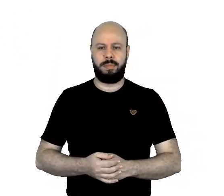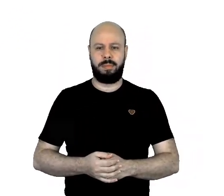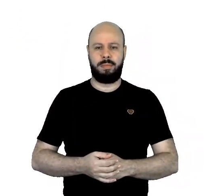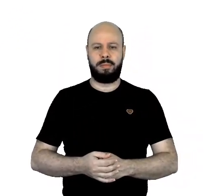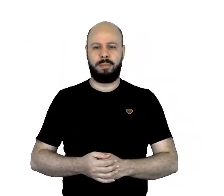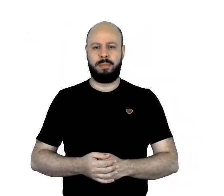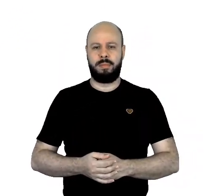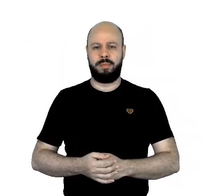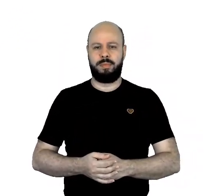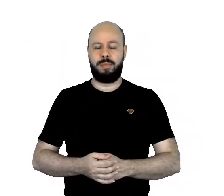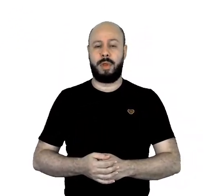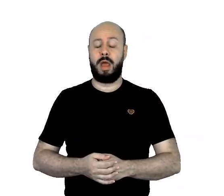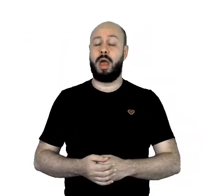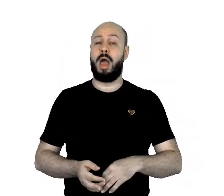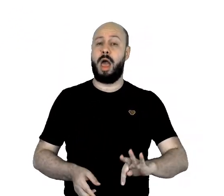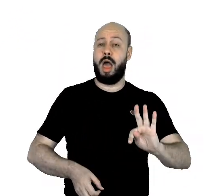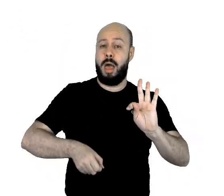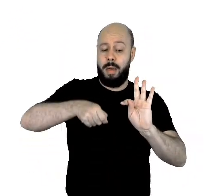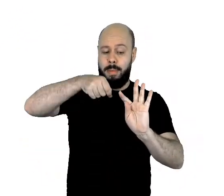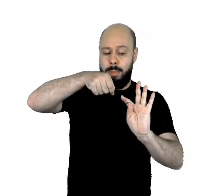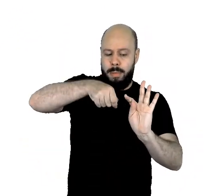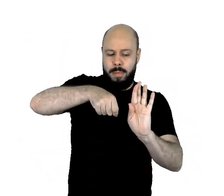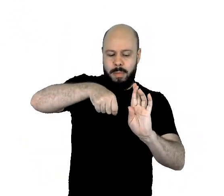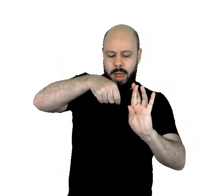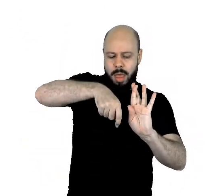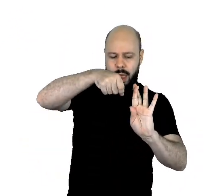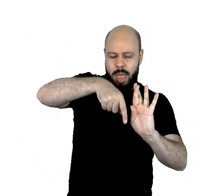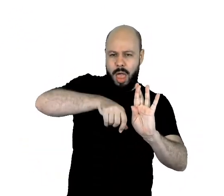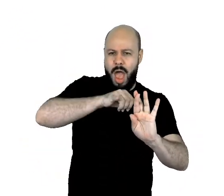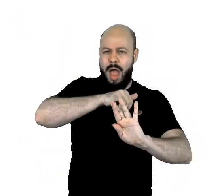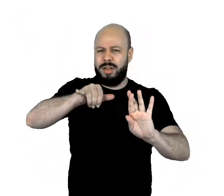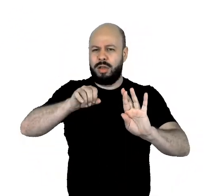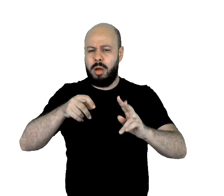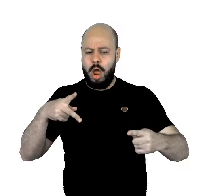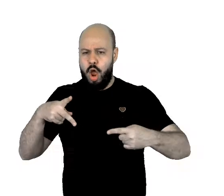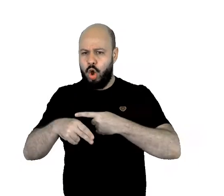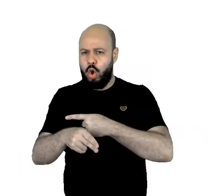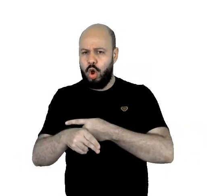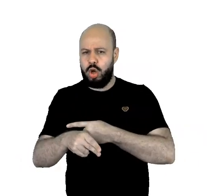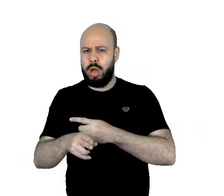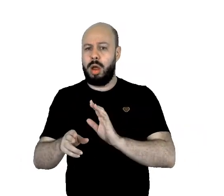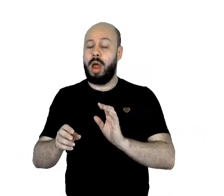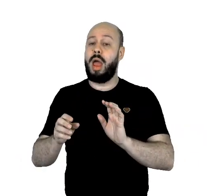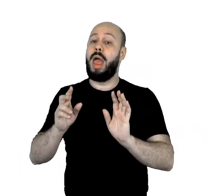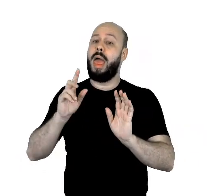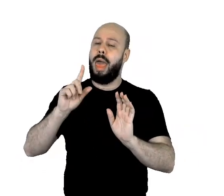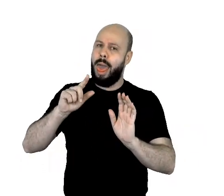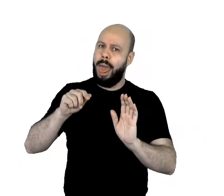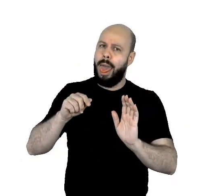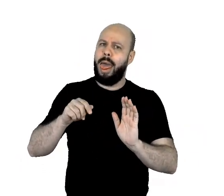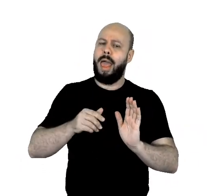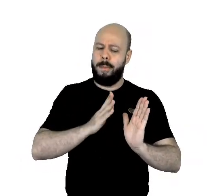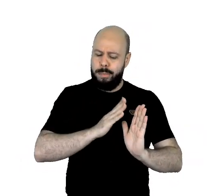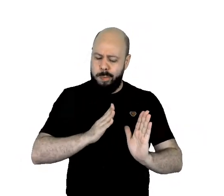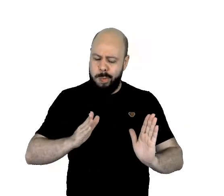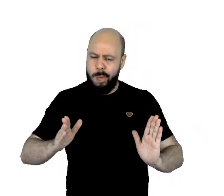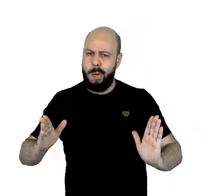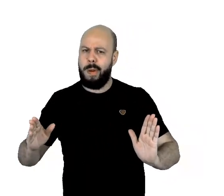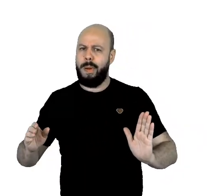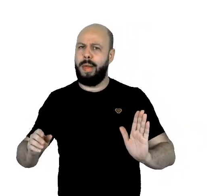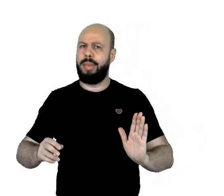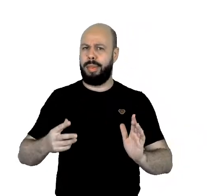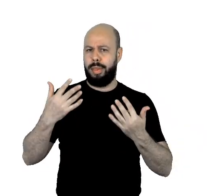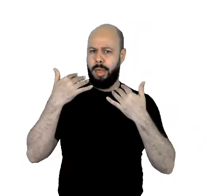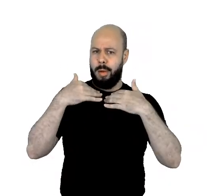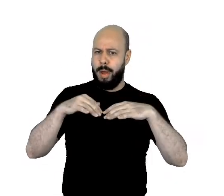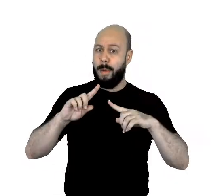Ainda segundo a BRK, os avisos de corte estão sendo entregues como parte do processo de faturamento,